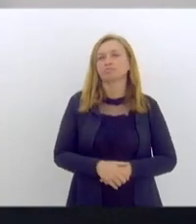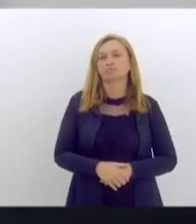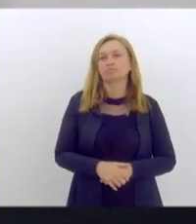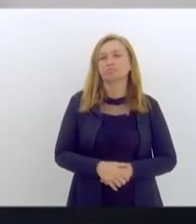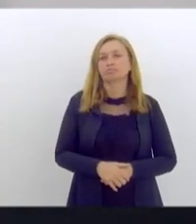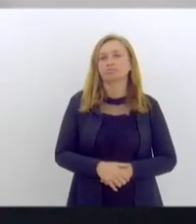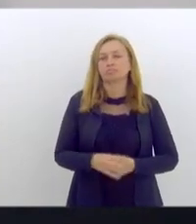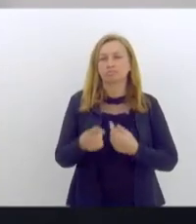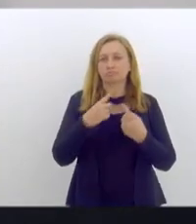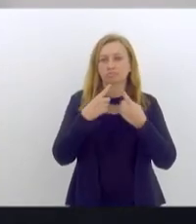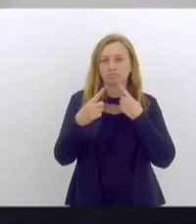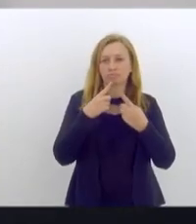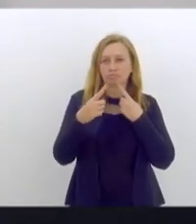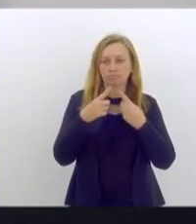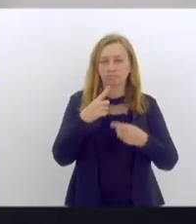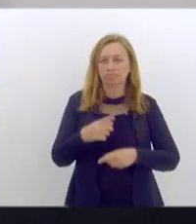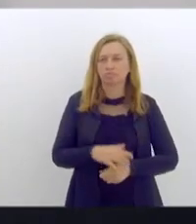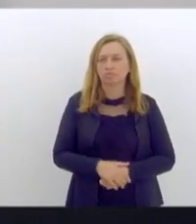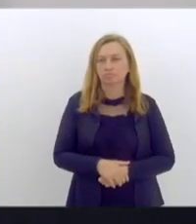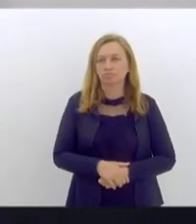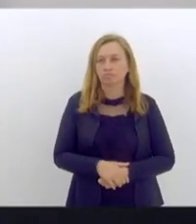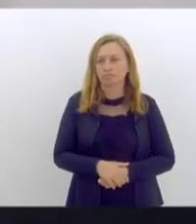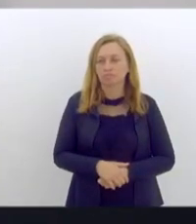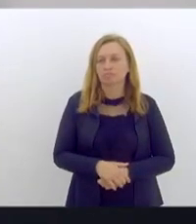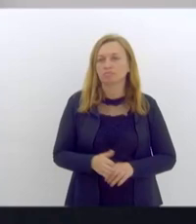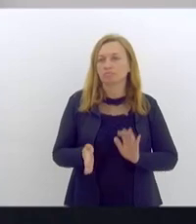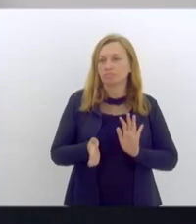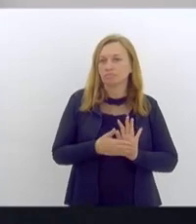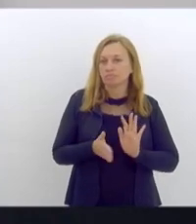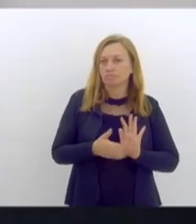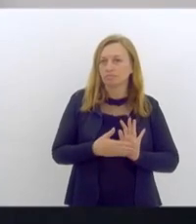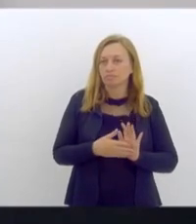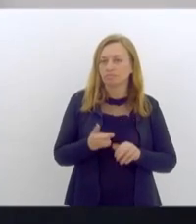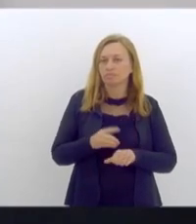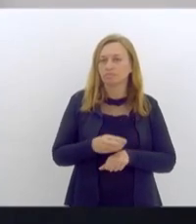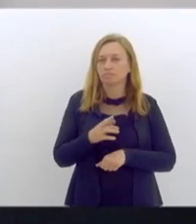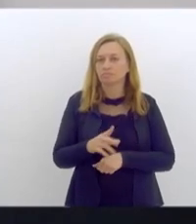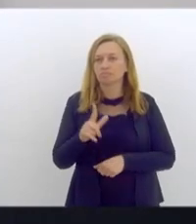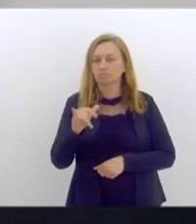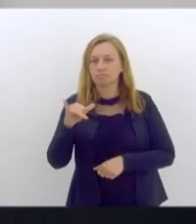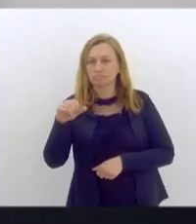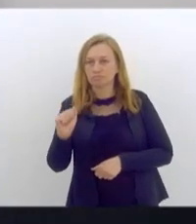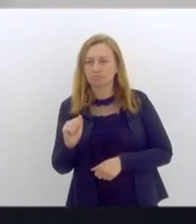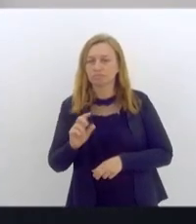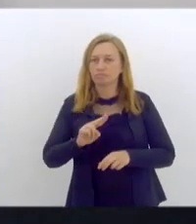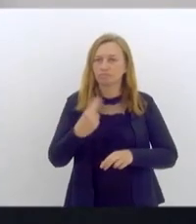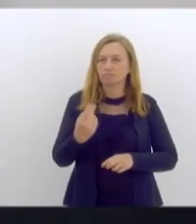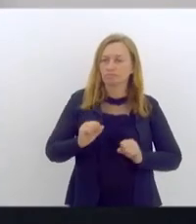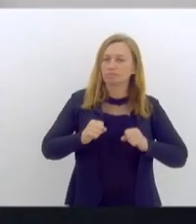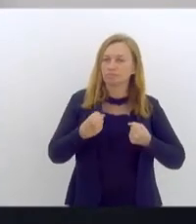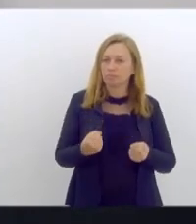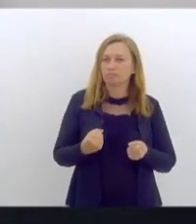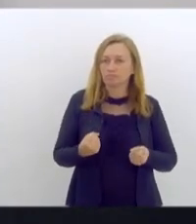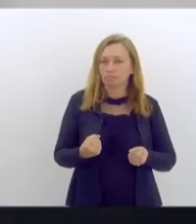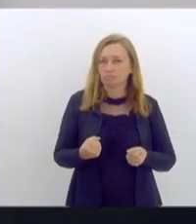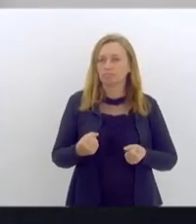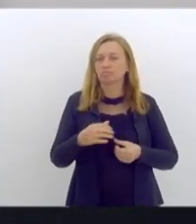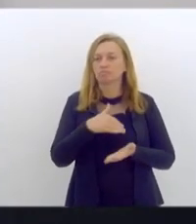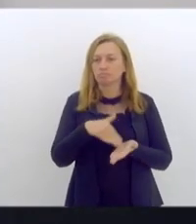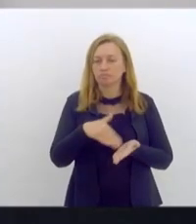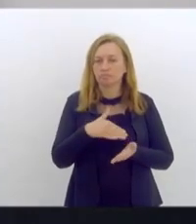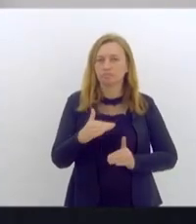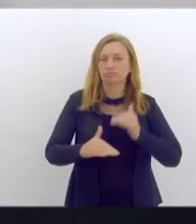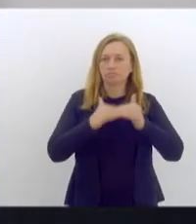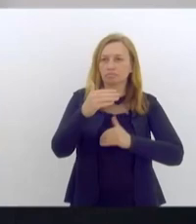vai ser se vai ficar na proposta da doutora Lilian ou na que eu tô defendendo teu aval do secretário